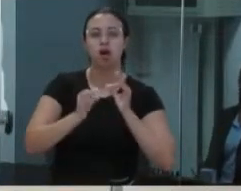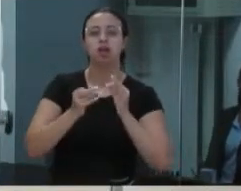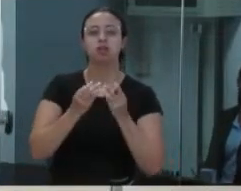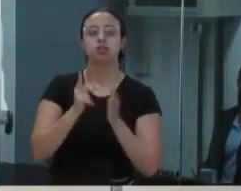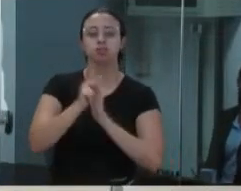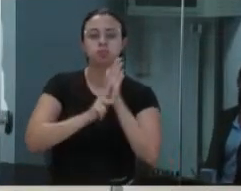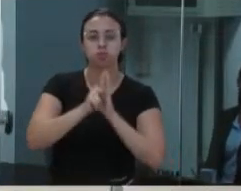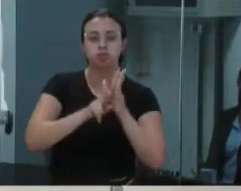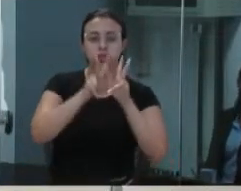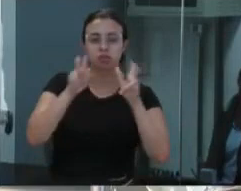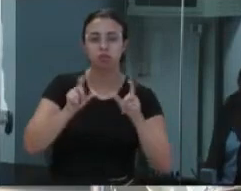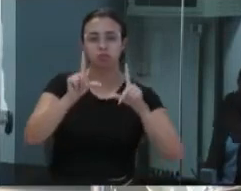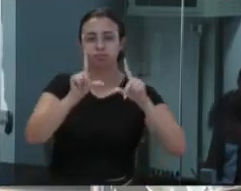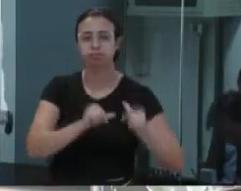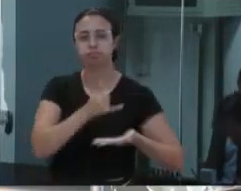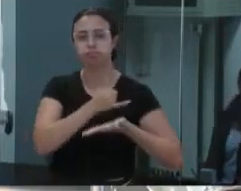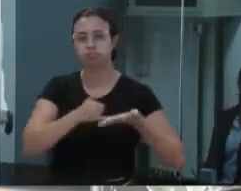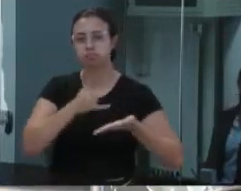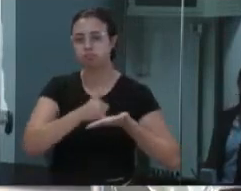ano passado para cá.